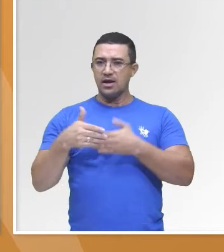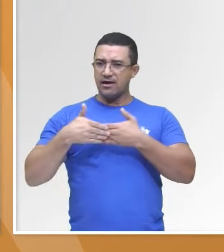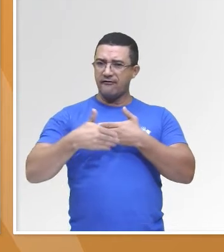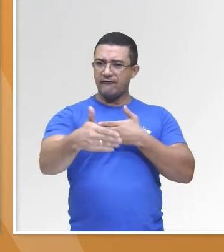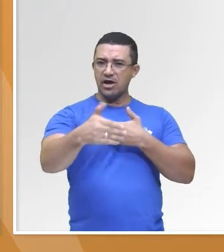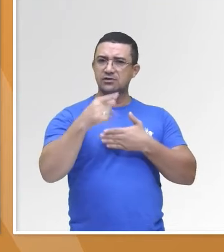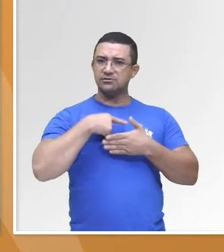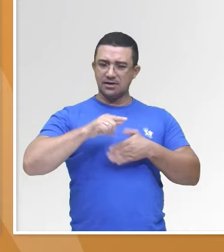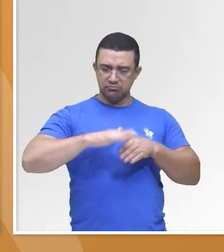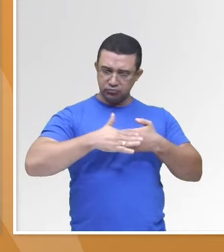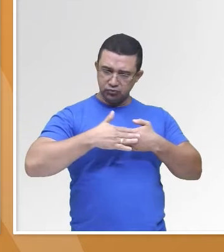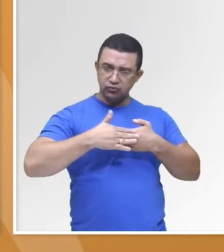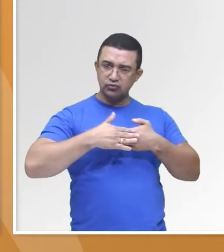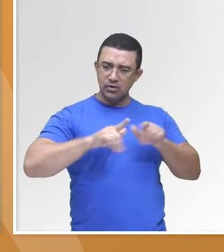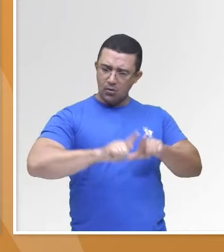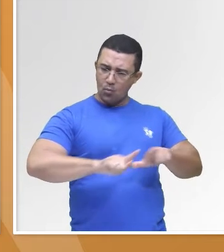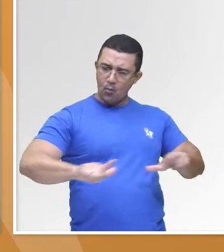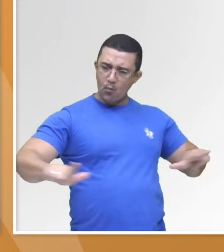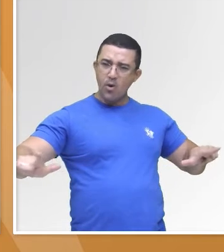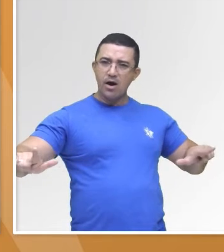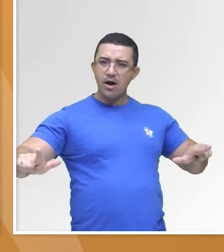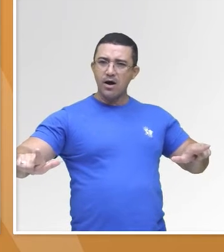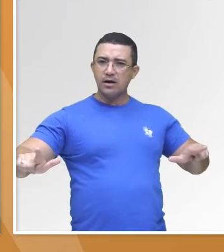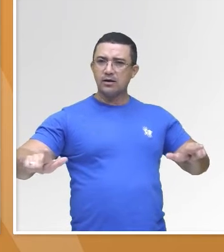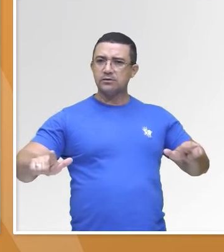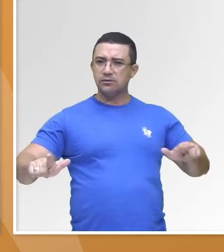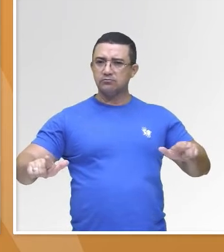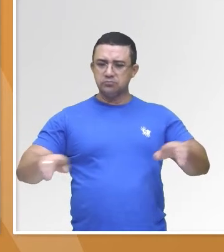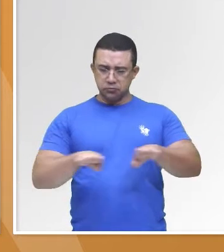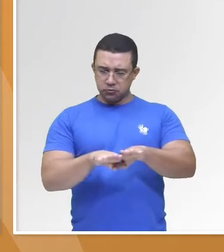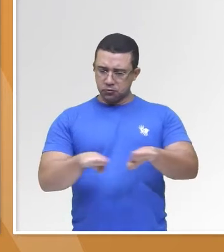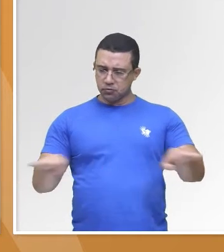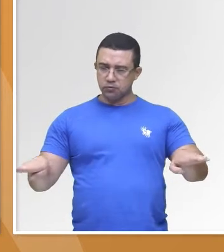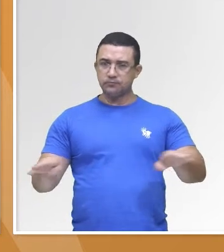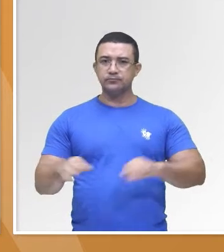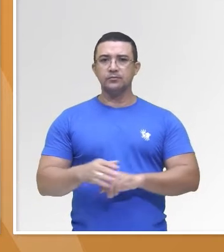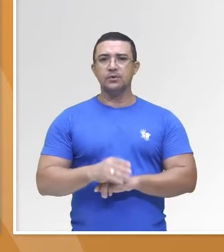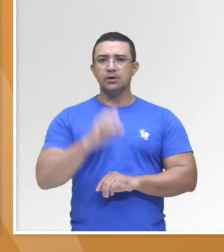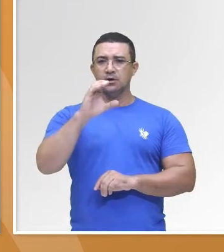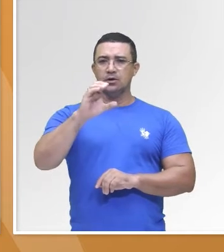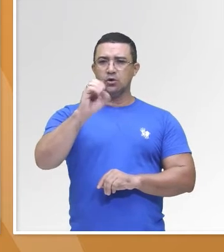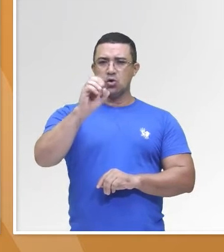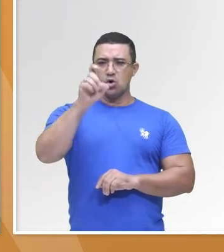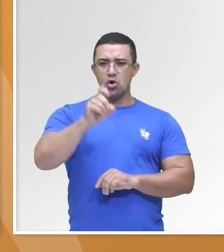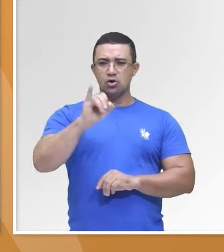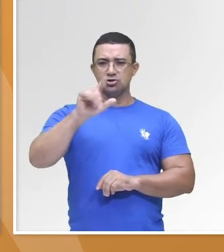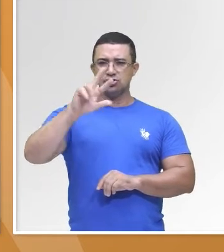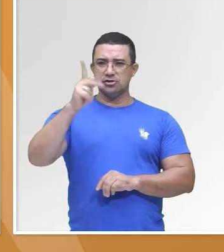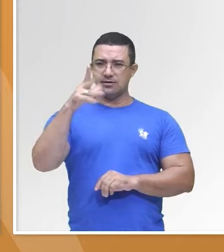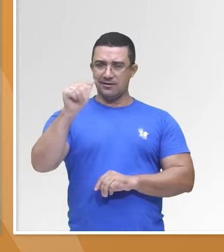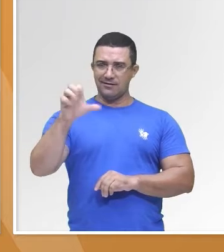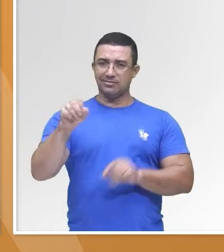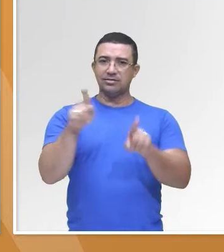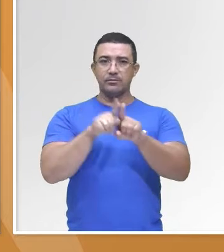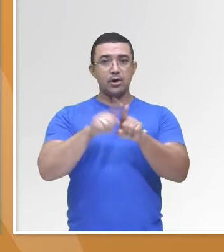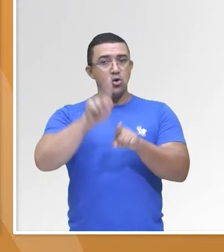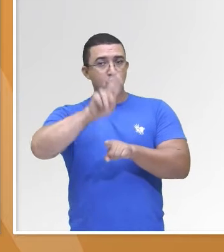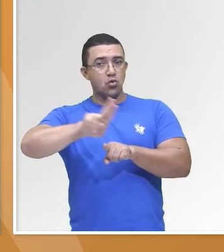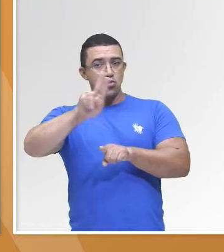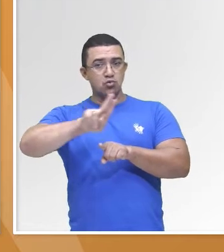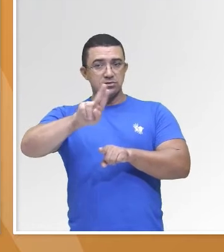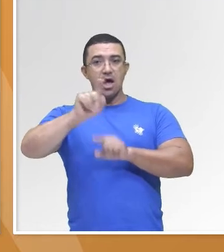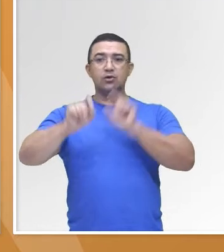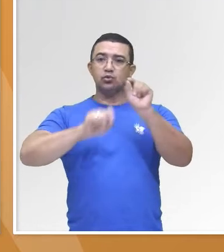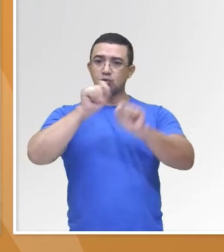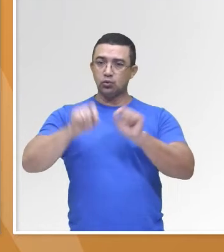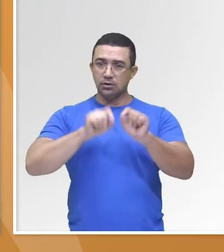né, mais plana. Essas coxilhas, elas são muito utilizadas, tá, nas práticas